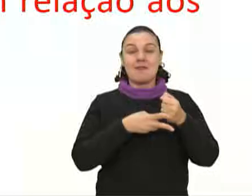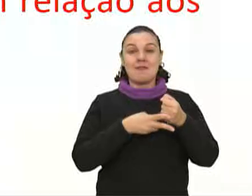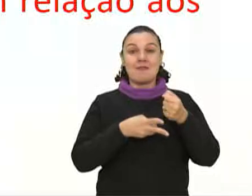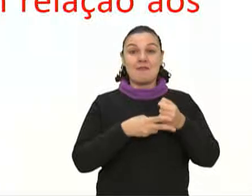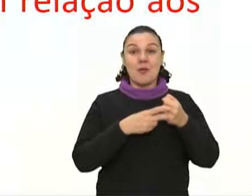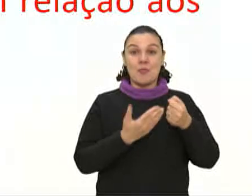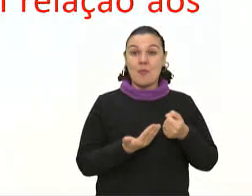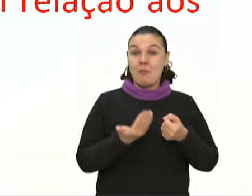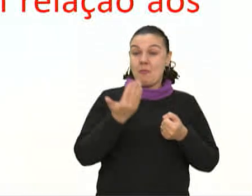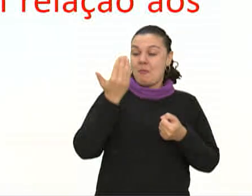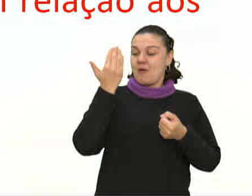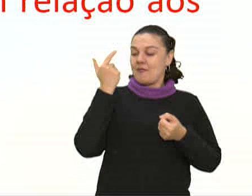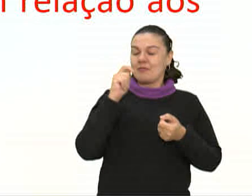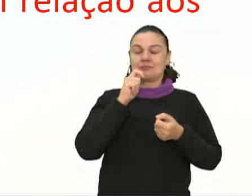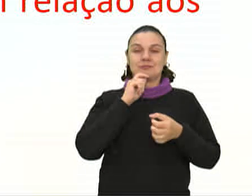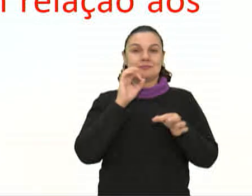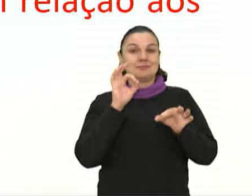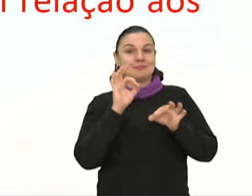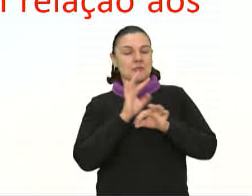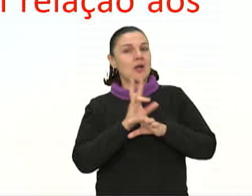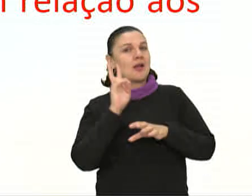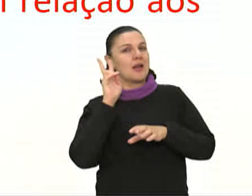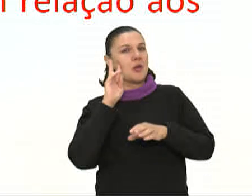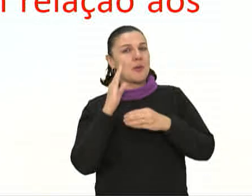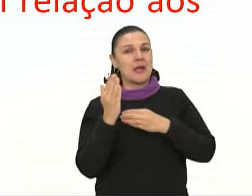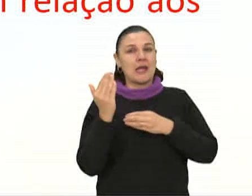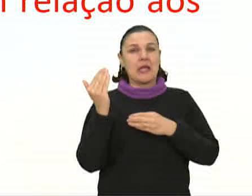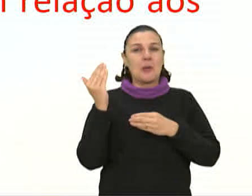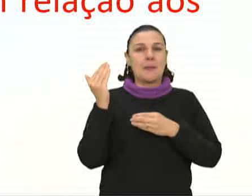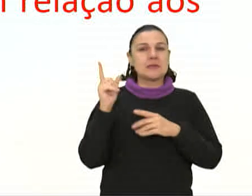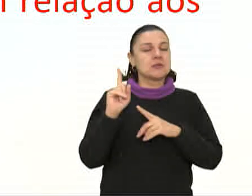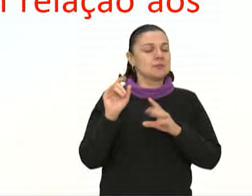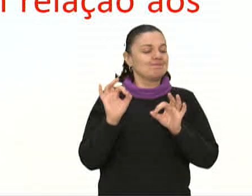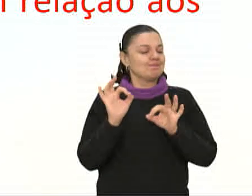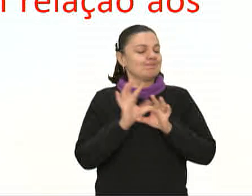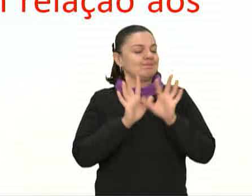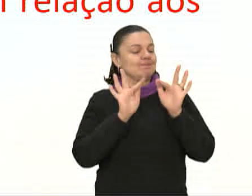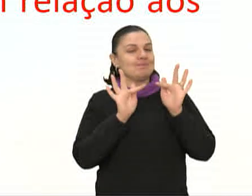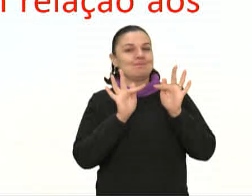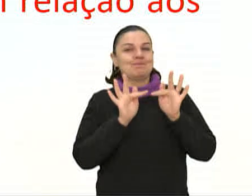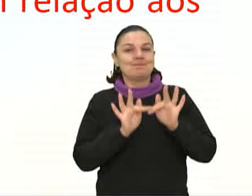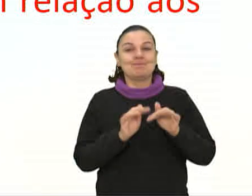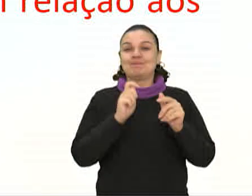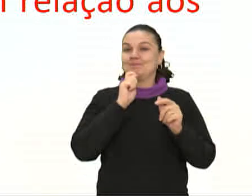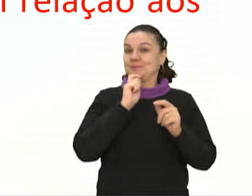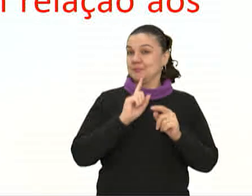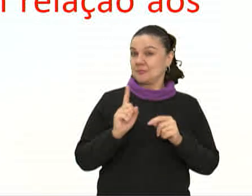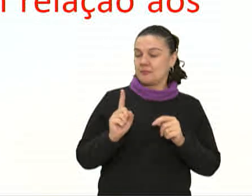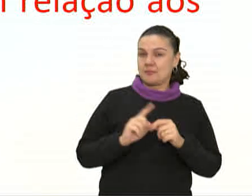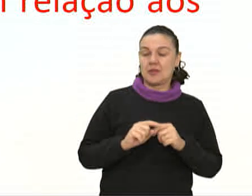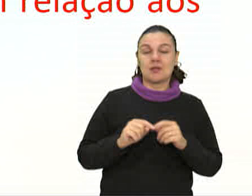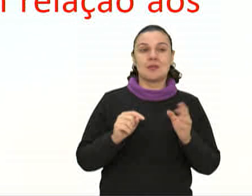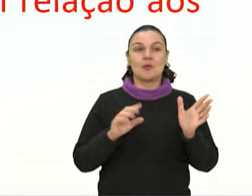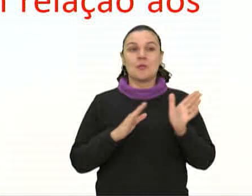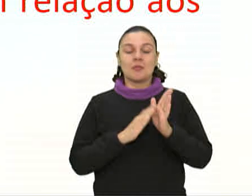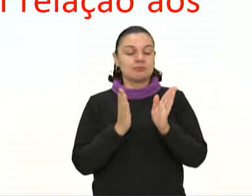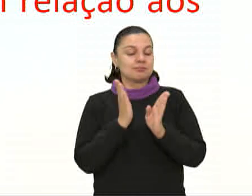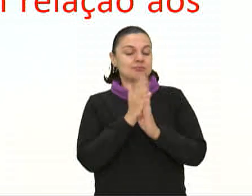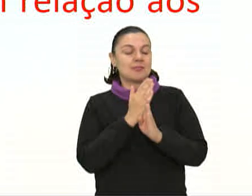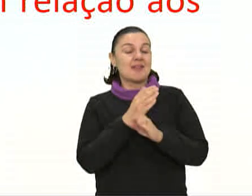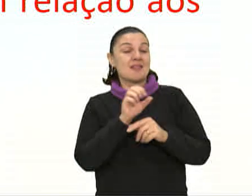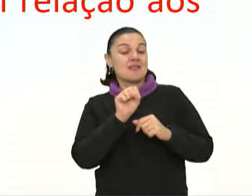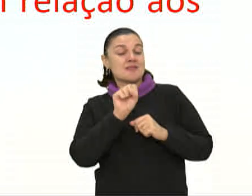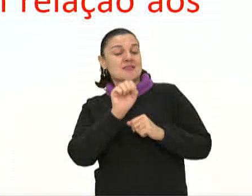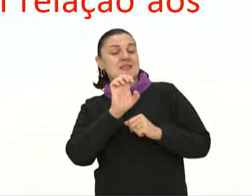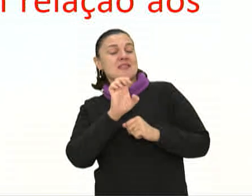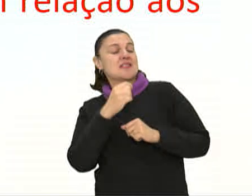no pretérito imperfeito, ou seja, aquele passado que não foi concluído, no modo subjuntivo, se